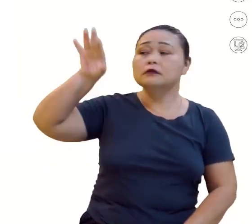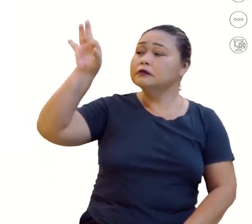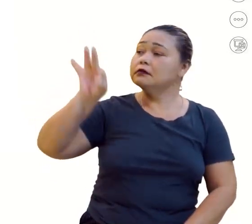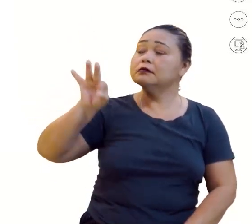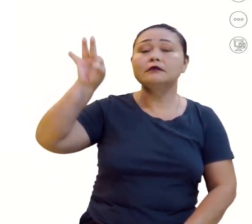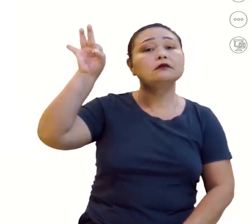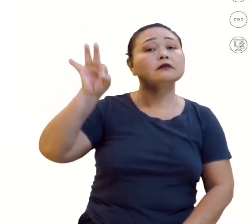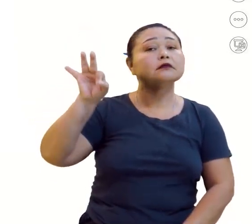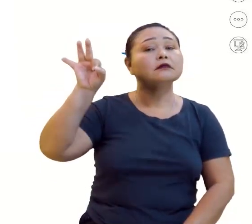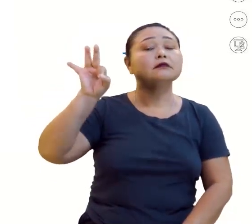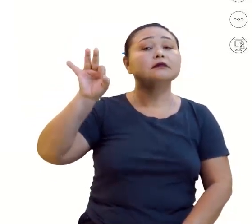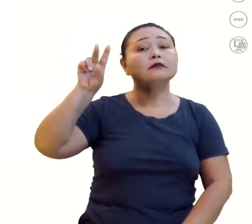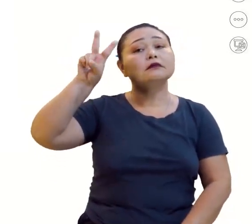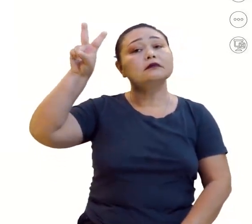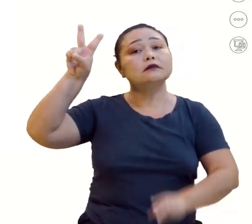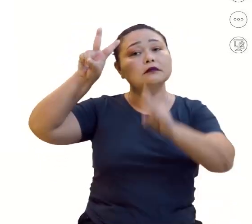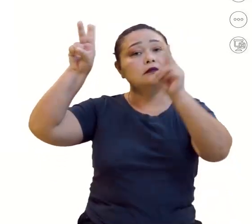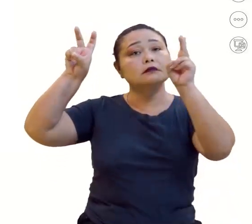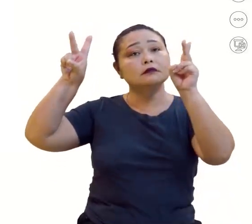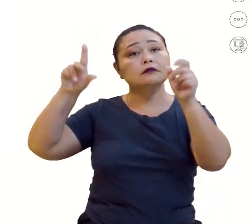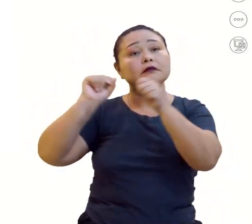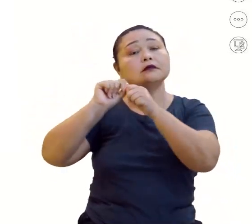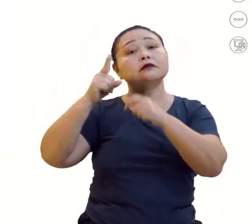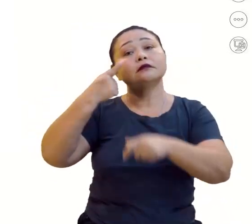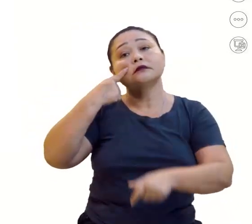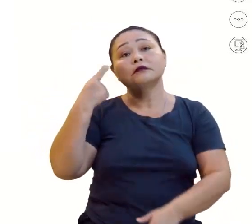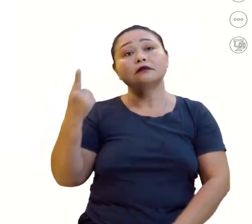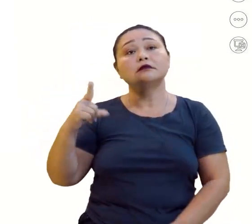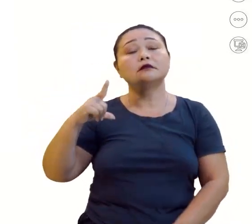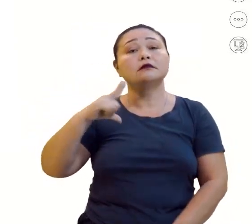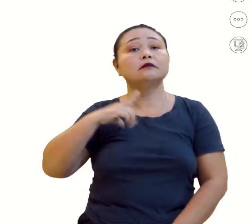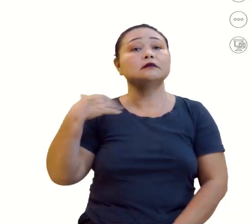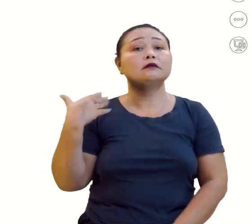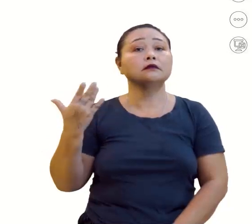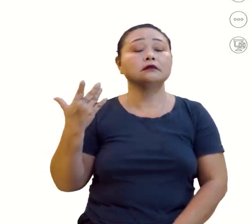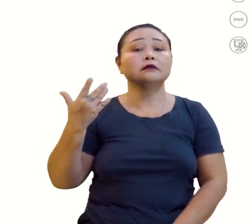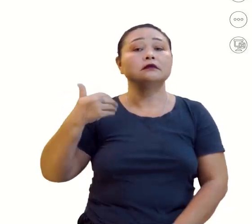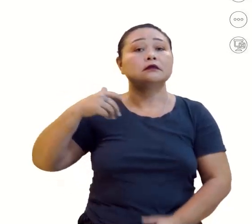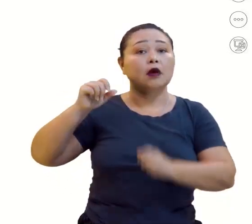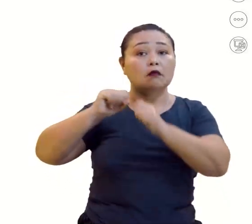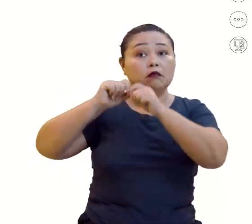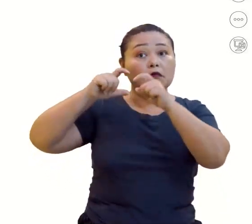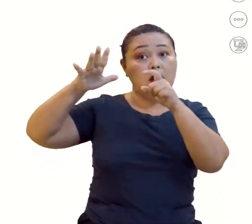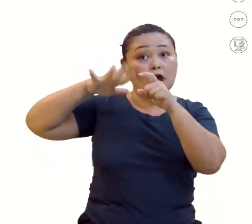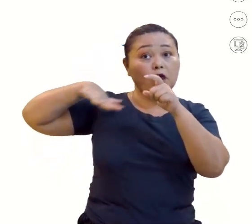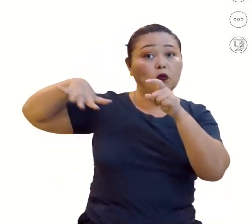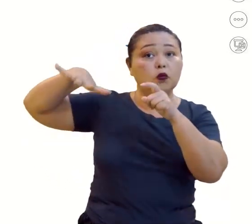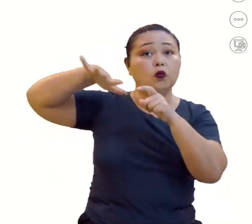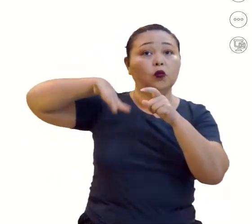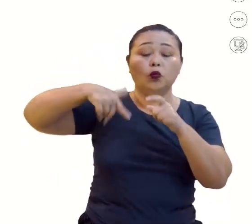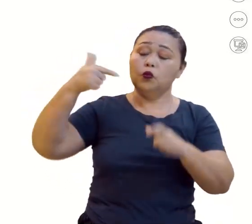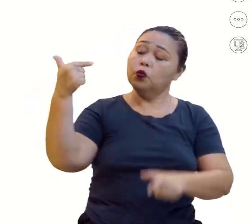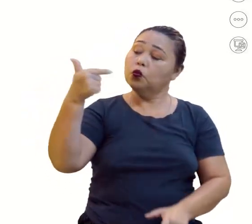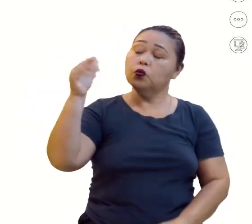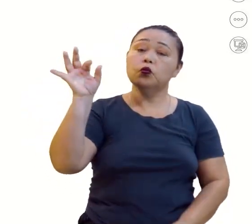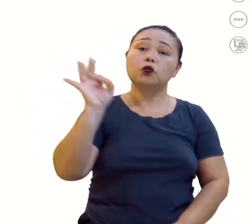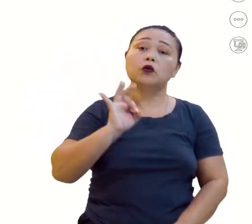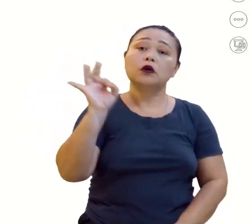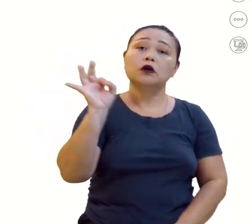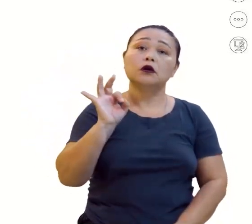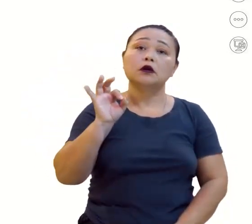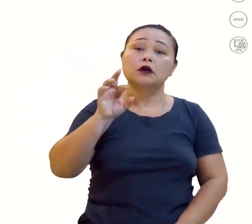os assuntos aí que são contemplados. Bora ver. Isso. Nós temos ali ocupando uma boa parte, né, 22%, a parte